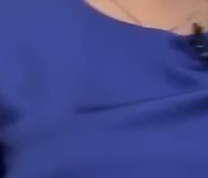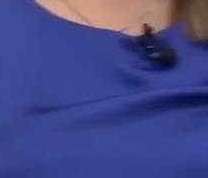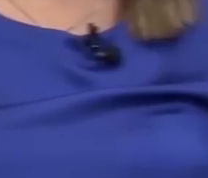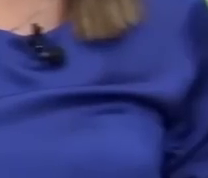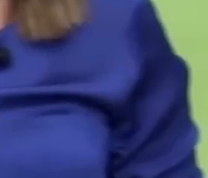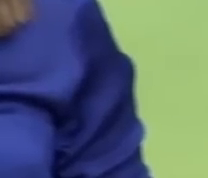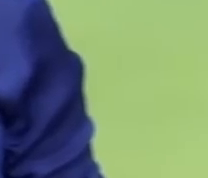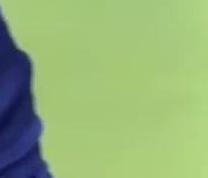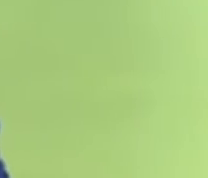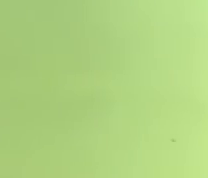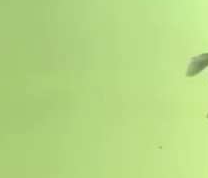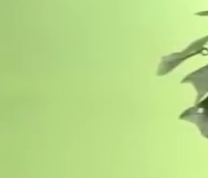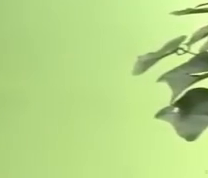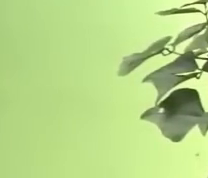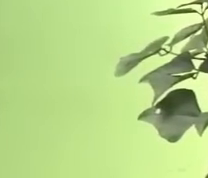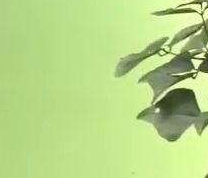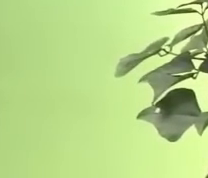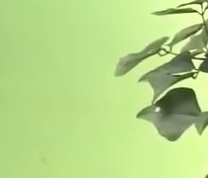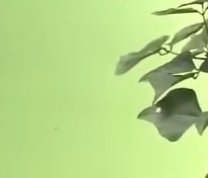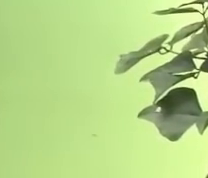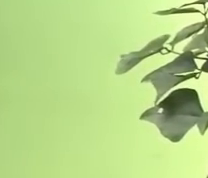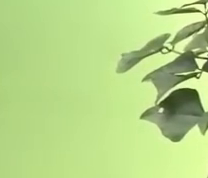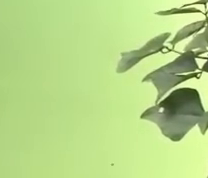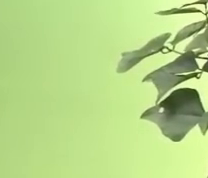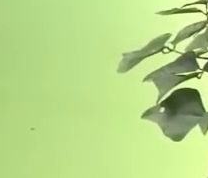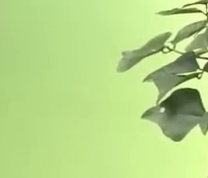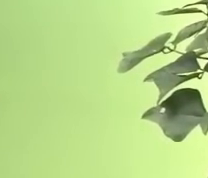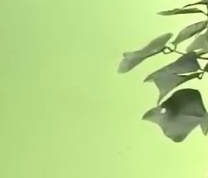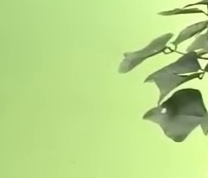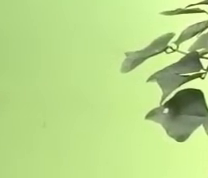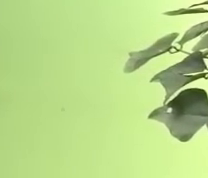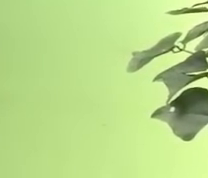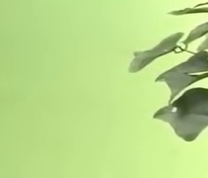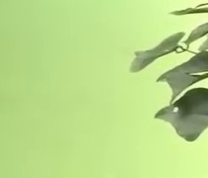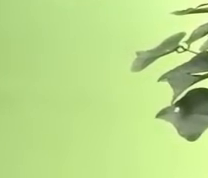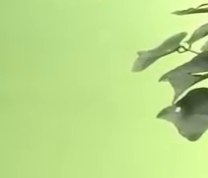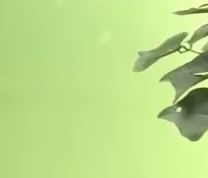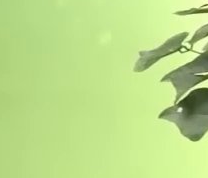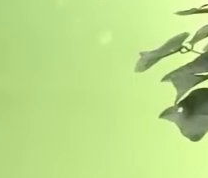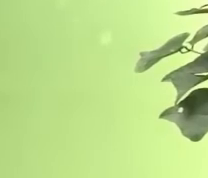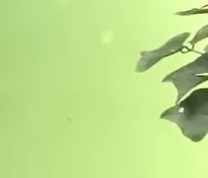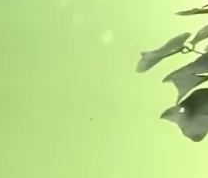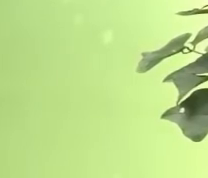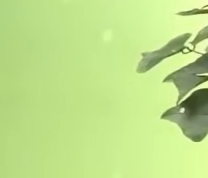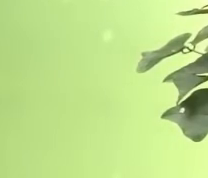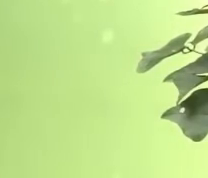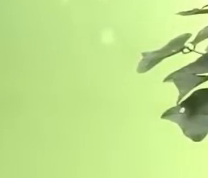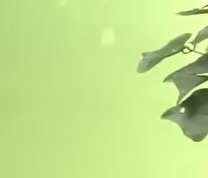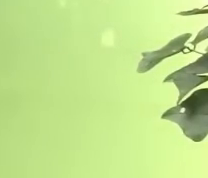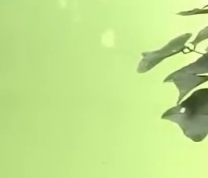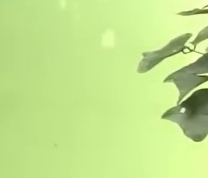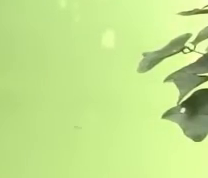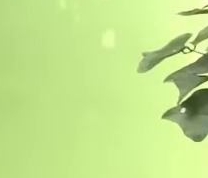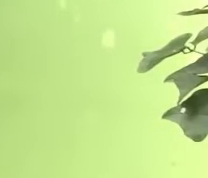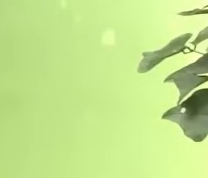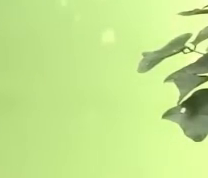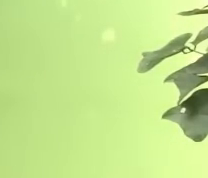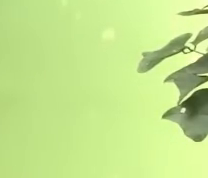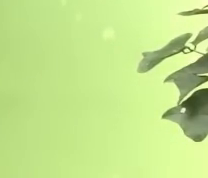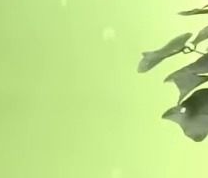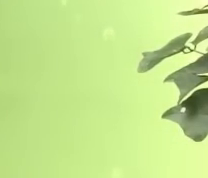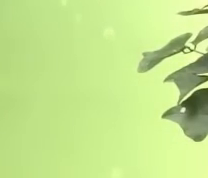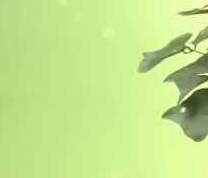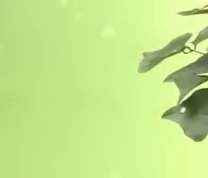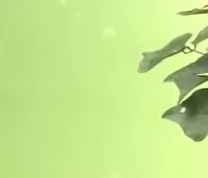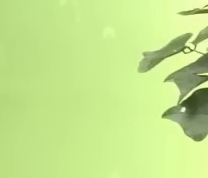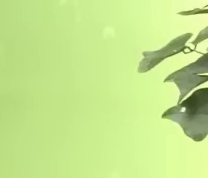atendimento funcionam 24 horas por dia. São 6 policlínicas nos bairros Jardim Paravente, Jardim Paraíso, Bom